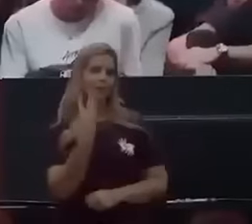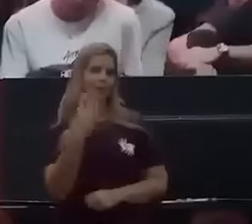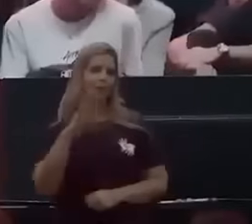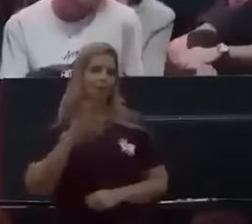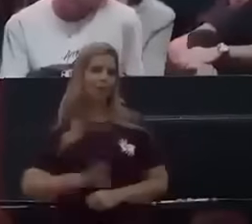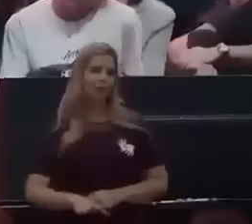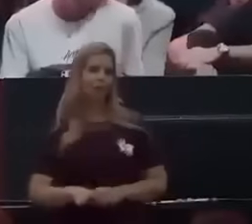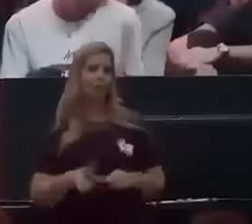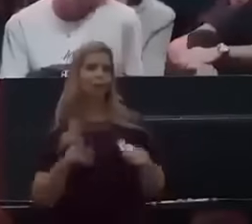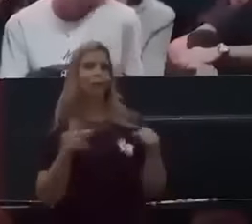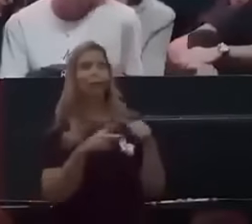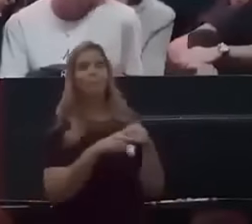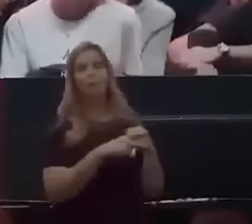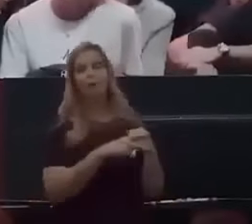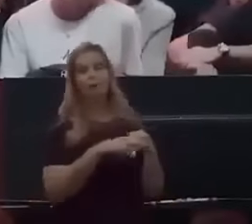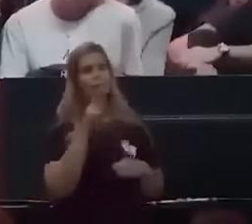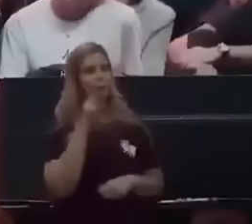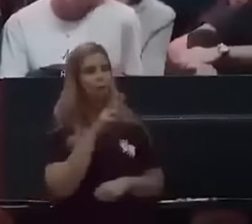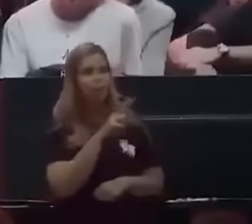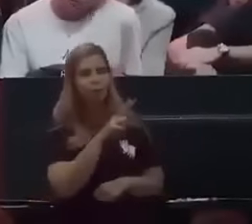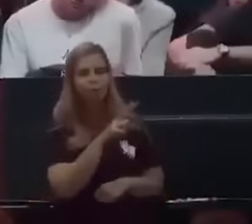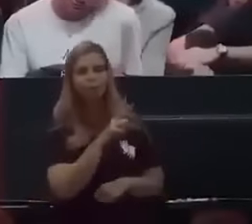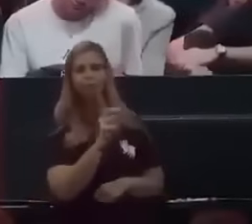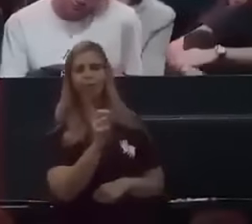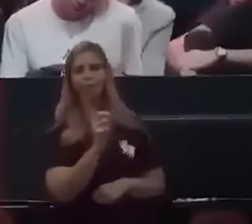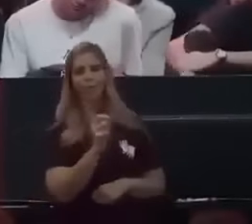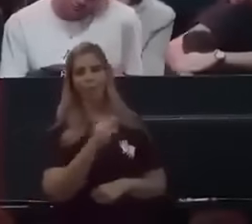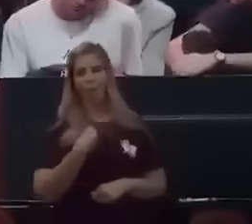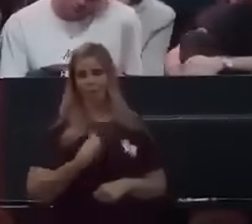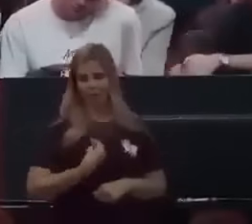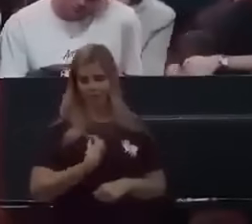dar pelo menos um sepultamento digno a Jesus.